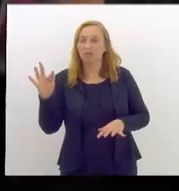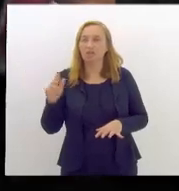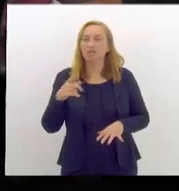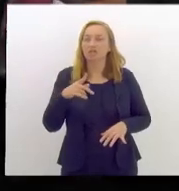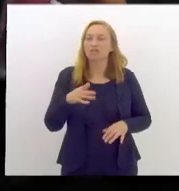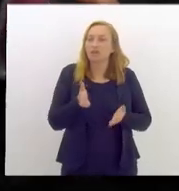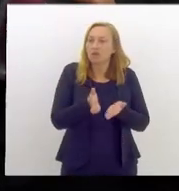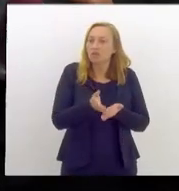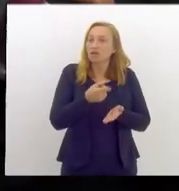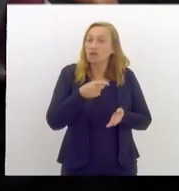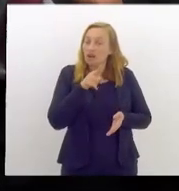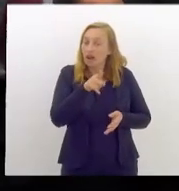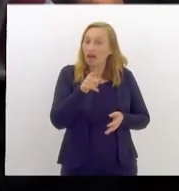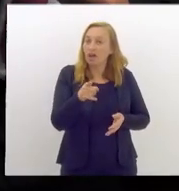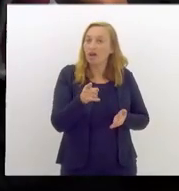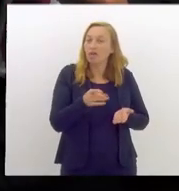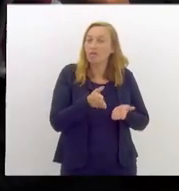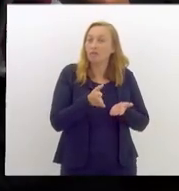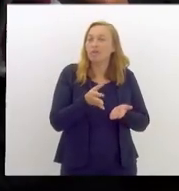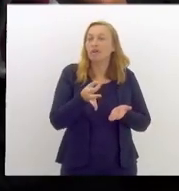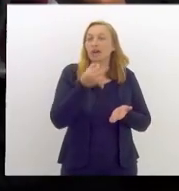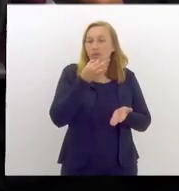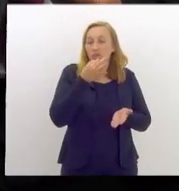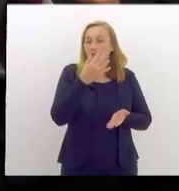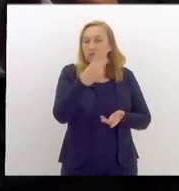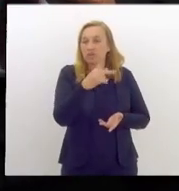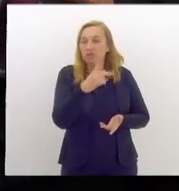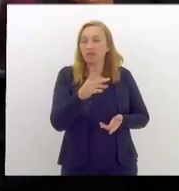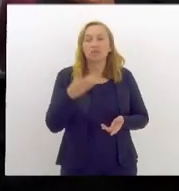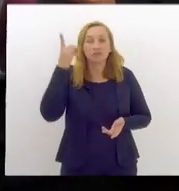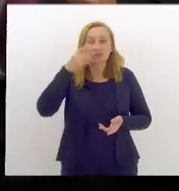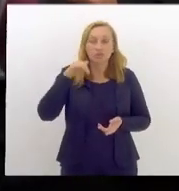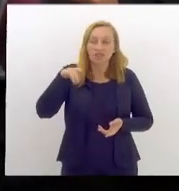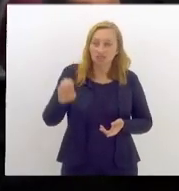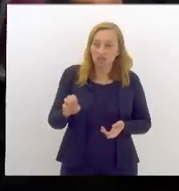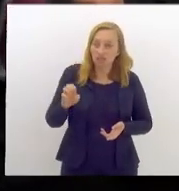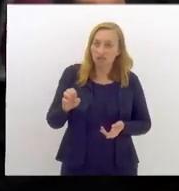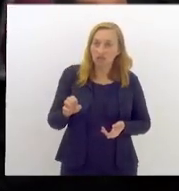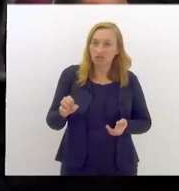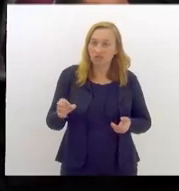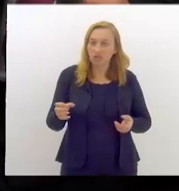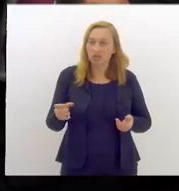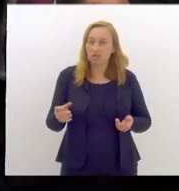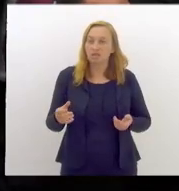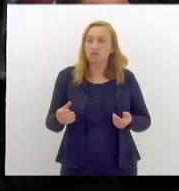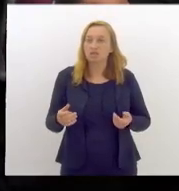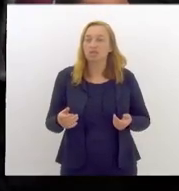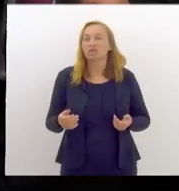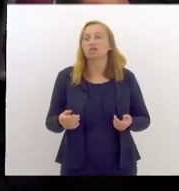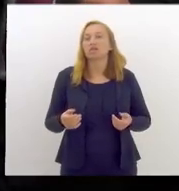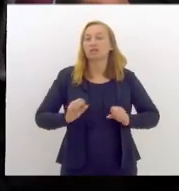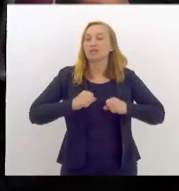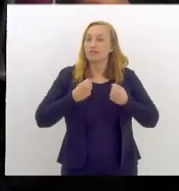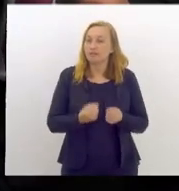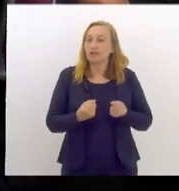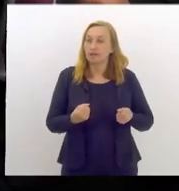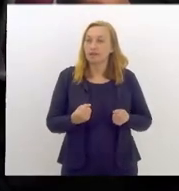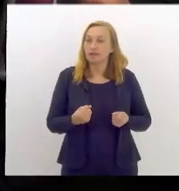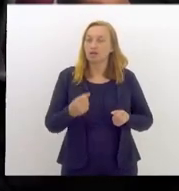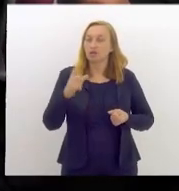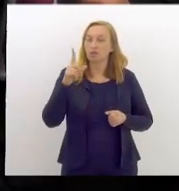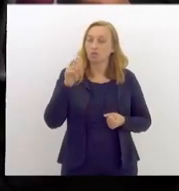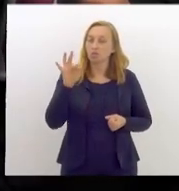foi colher ele lá o depoimento dele e que o deputado Alexandre Freitas se amarrou para defender Gustavo